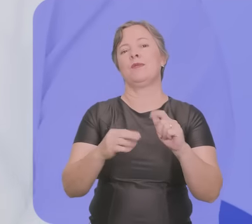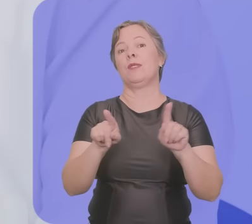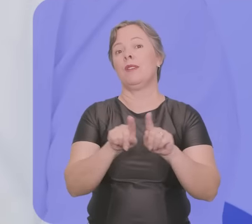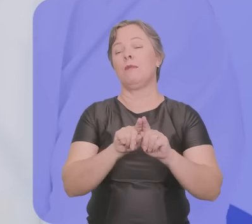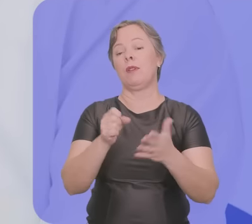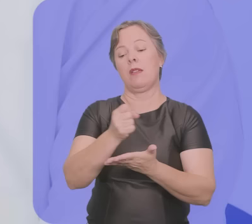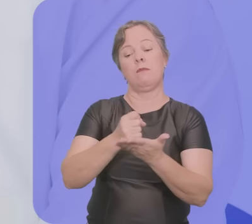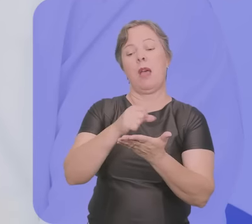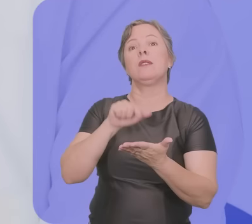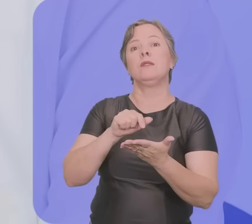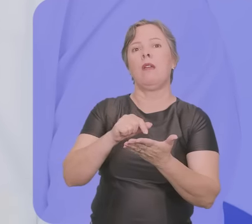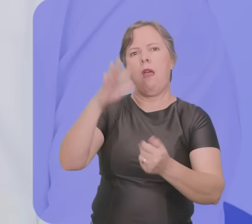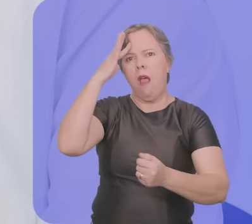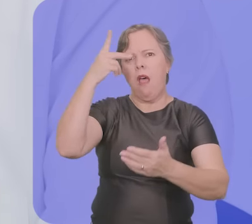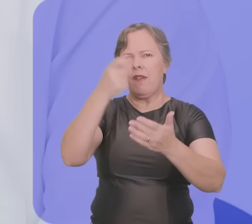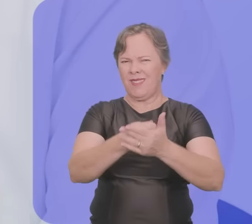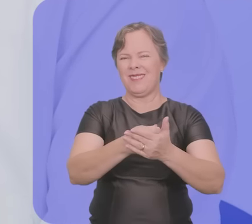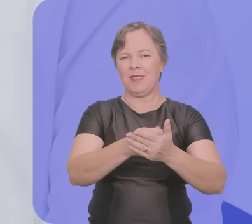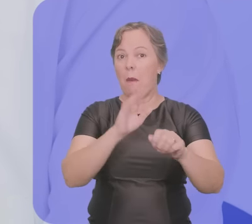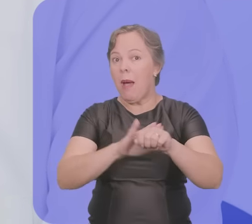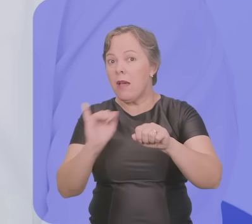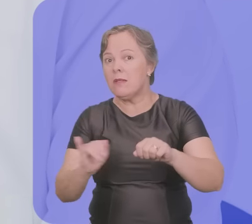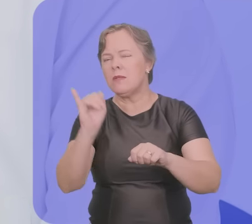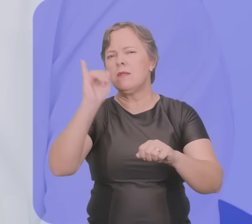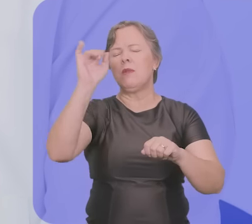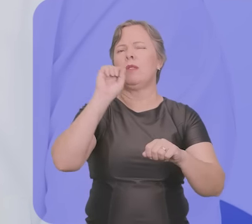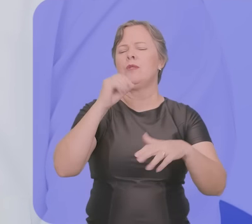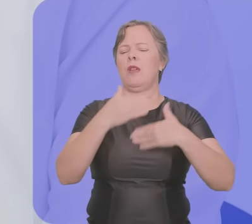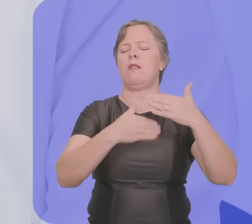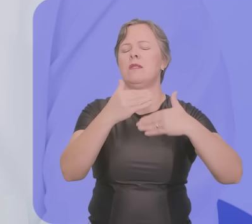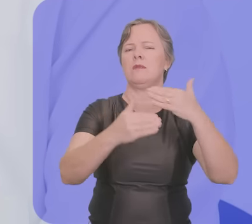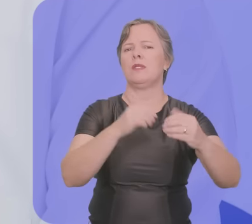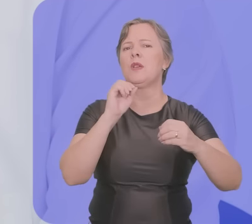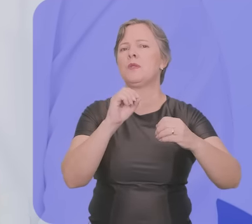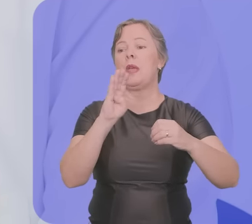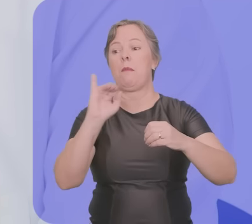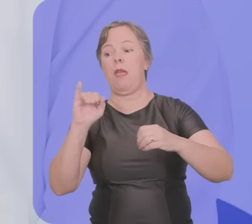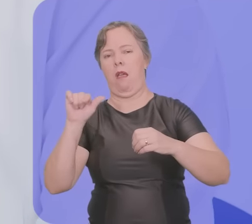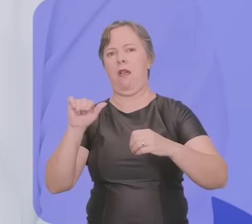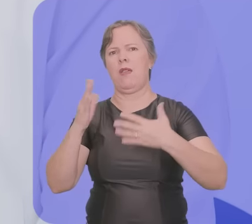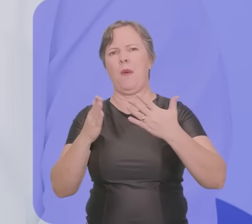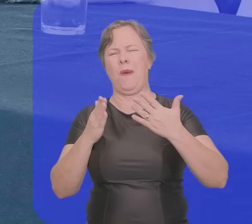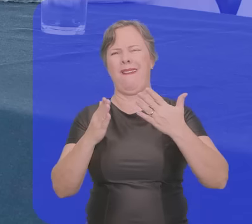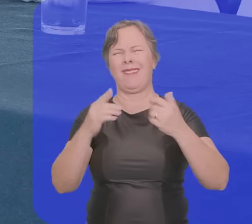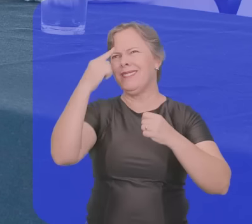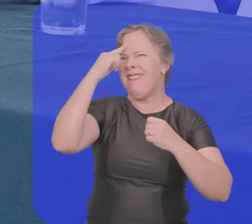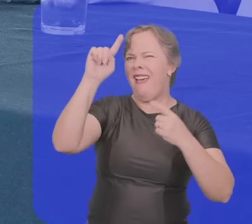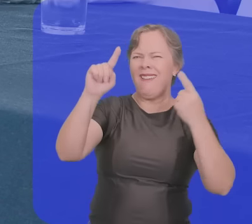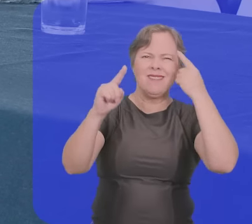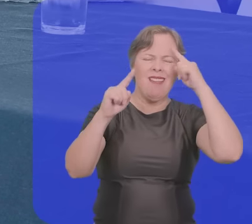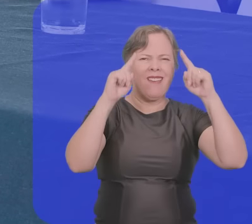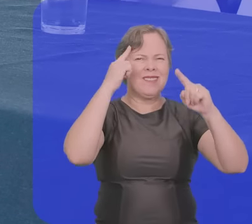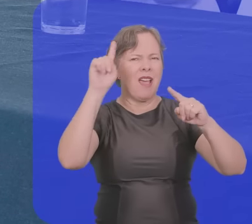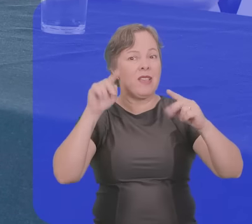subsidiar a tomada de decisão. E o que é mais importante neste processo de BI é a geração de ideias, de